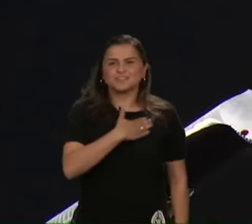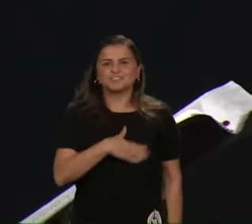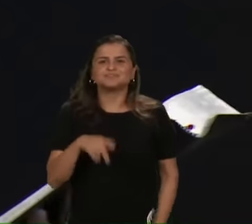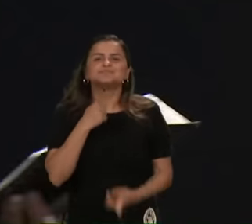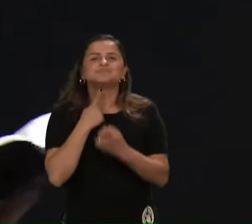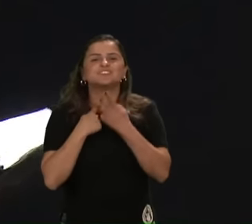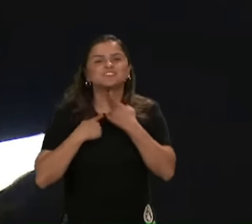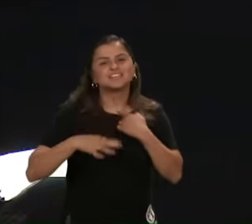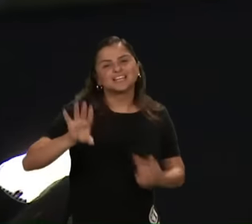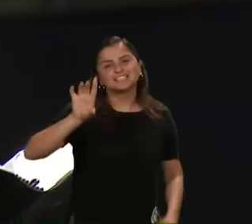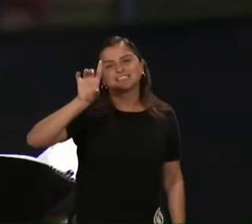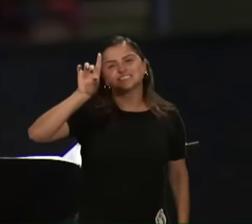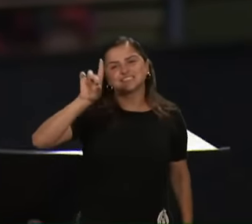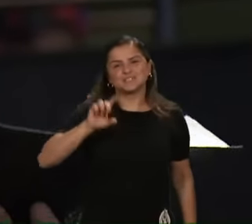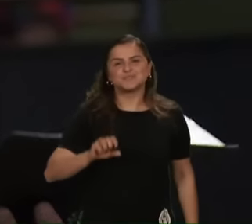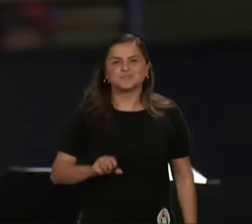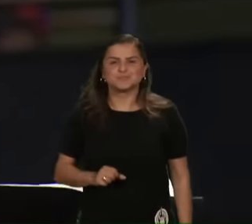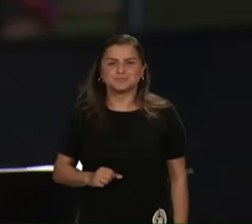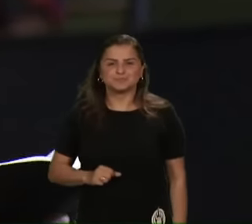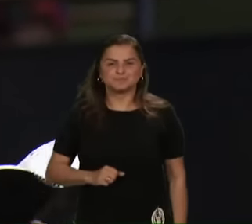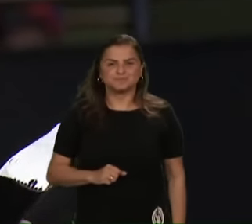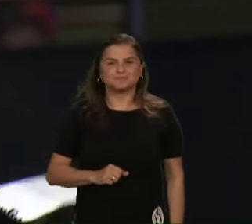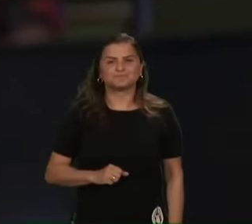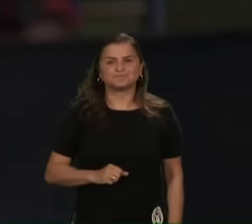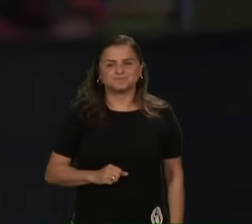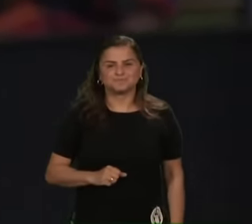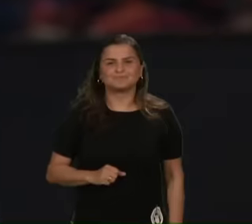Agradável vontade de Deus.